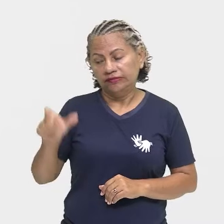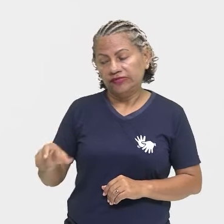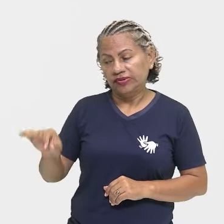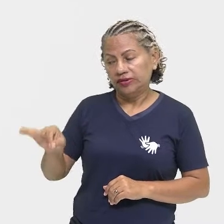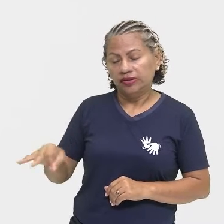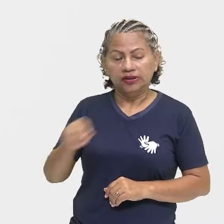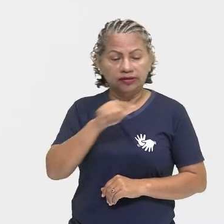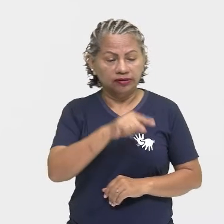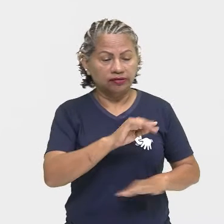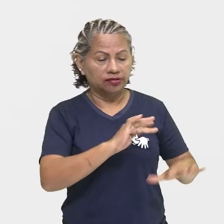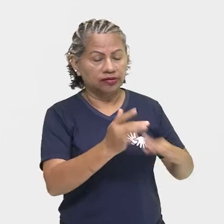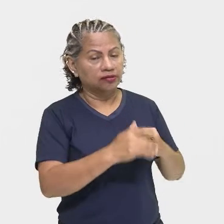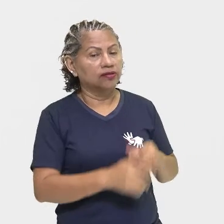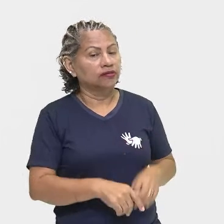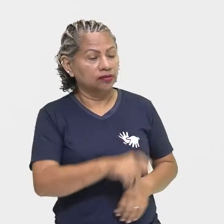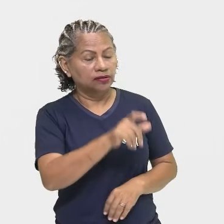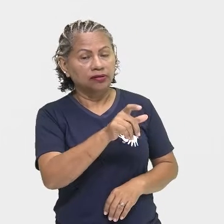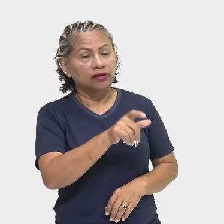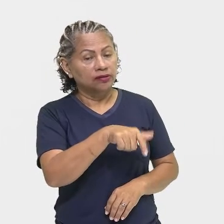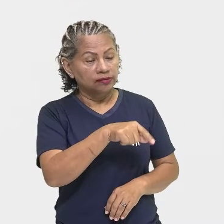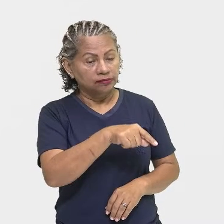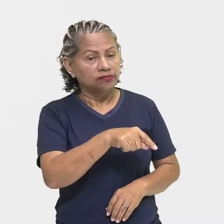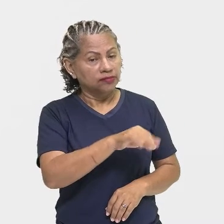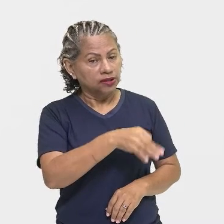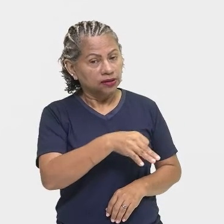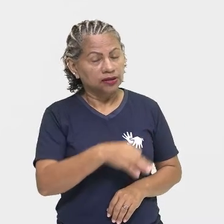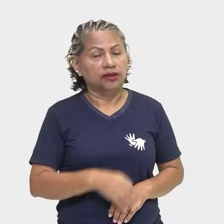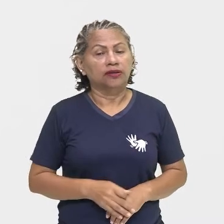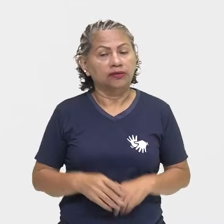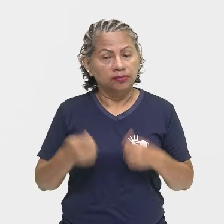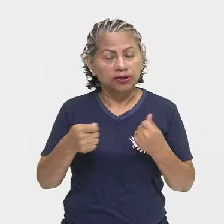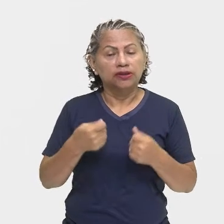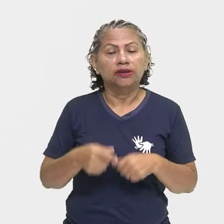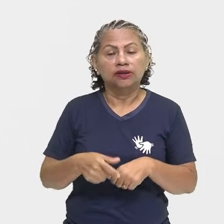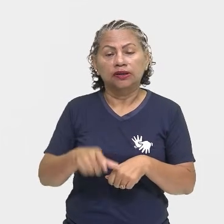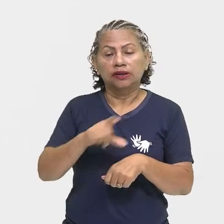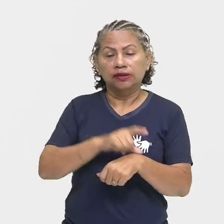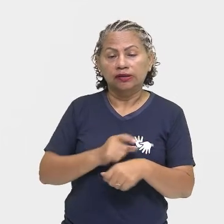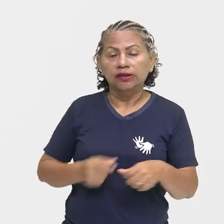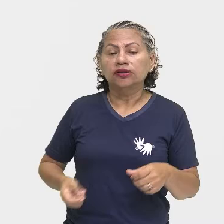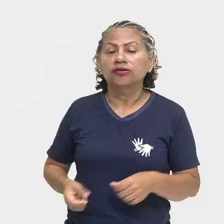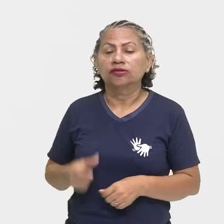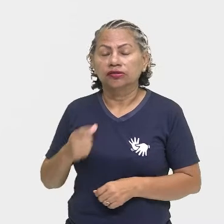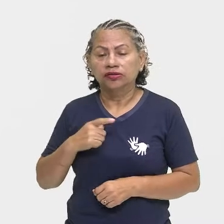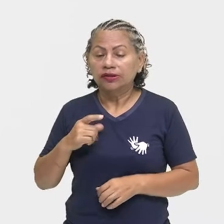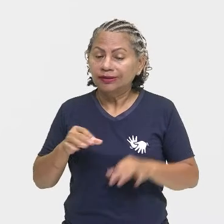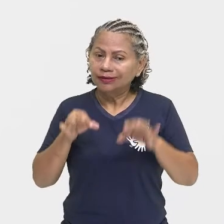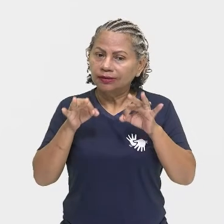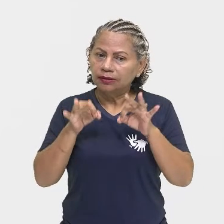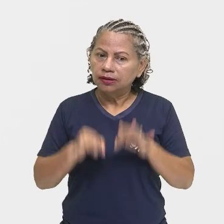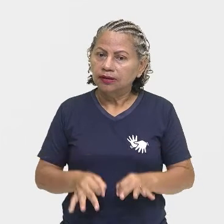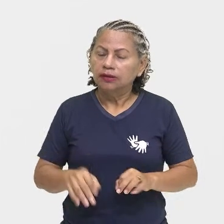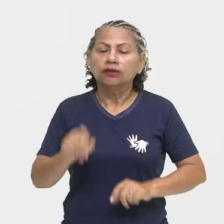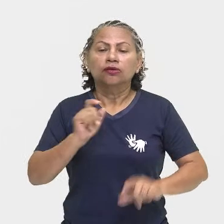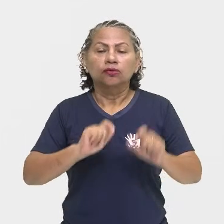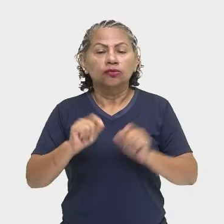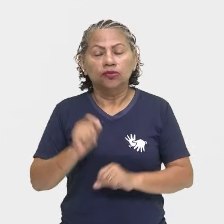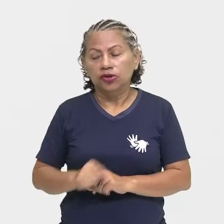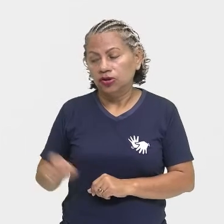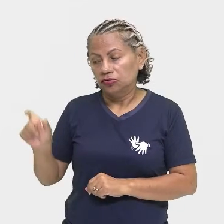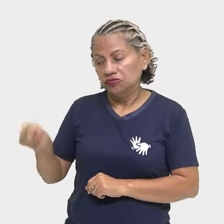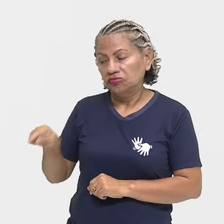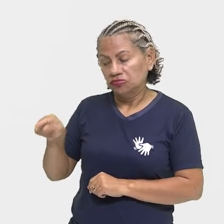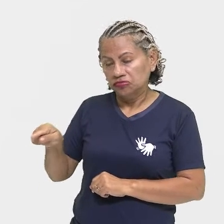é sempre necessário buscar a verdade ou, na falta de uma certeza, expressar-se